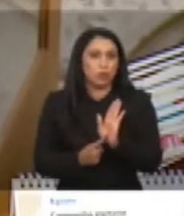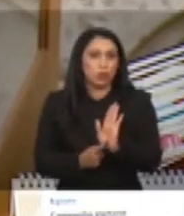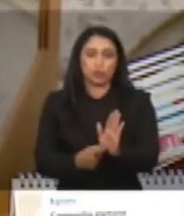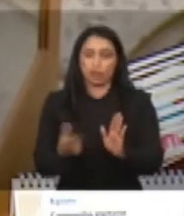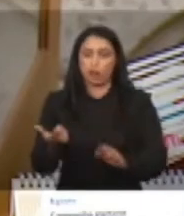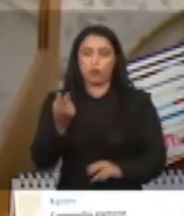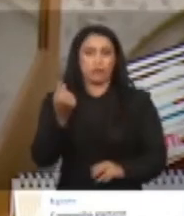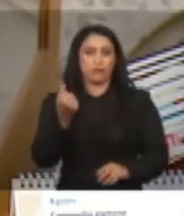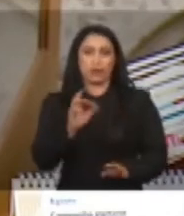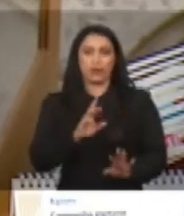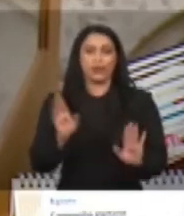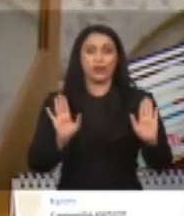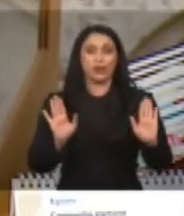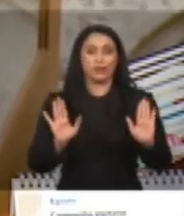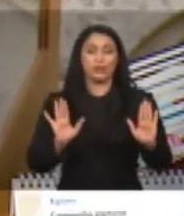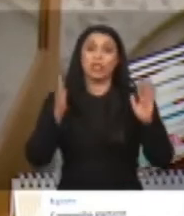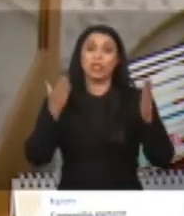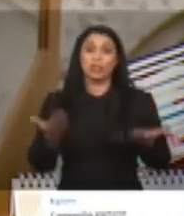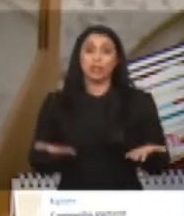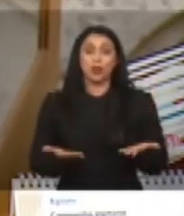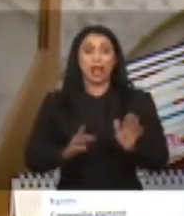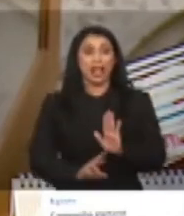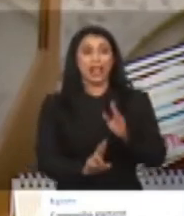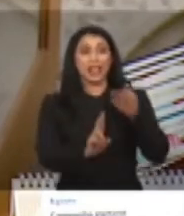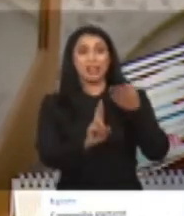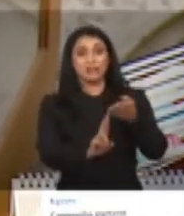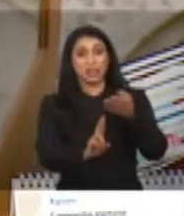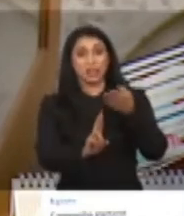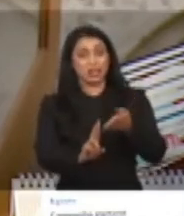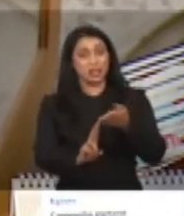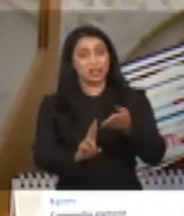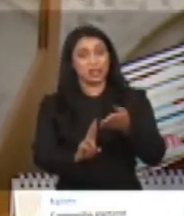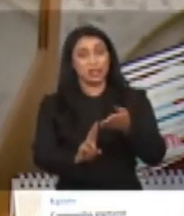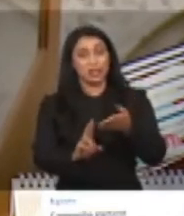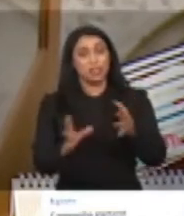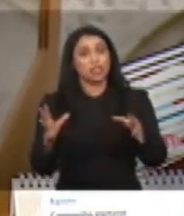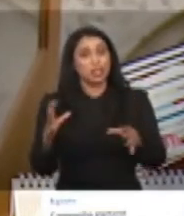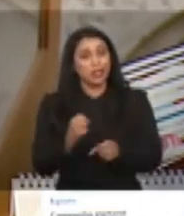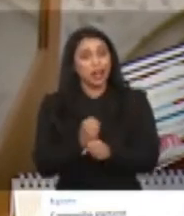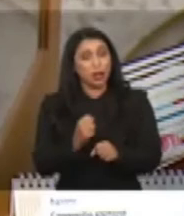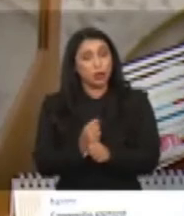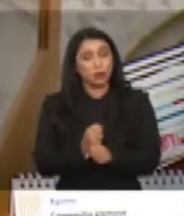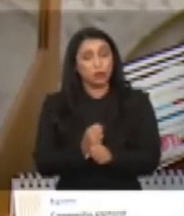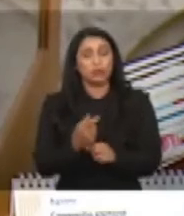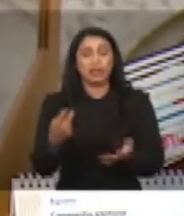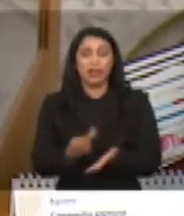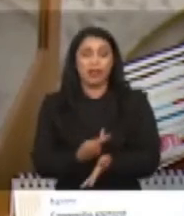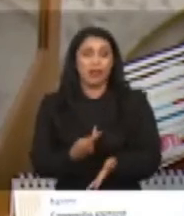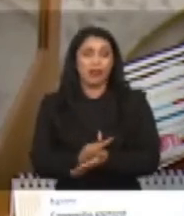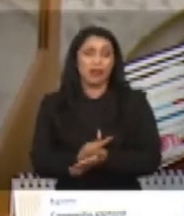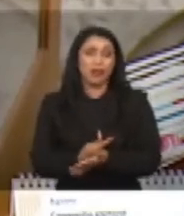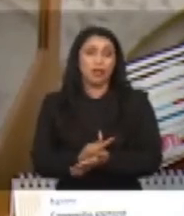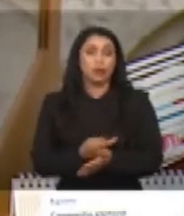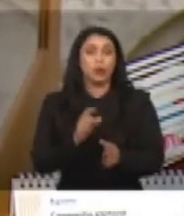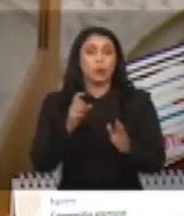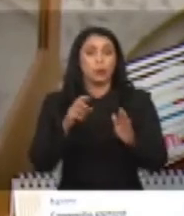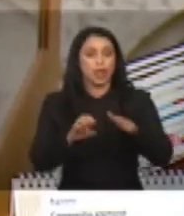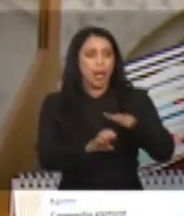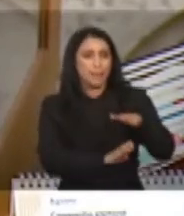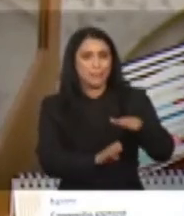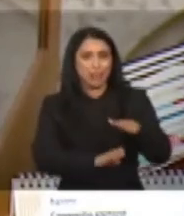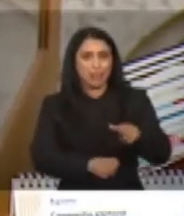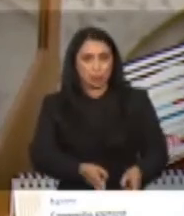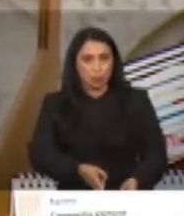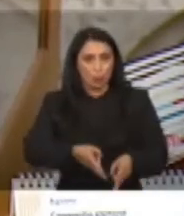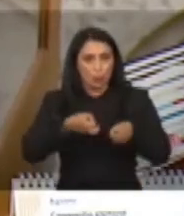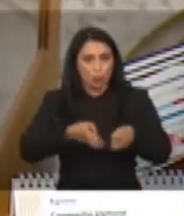Essa referência de cálculo, portanto, não é própria de imposto. Por outro lado, a empresa que extrai mais minério